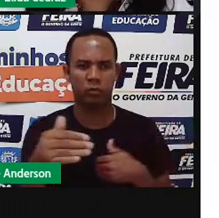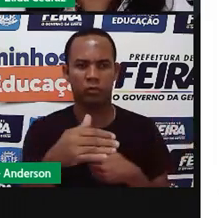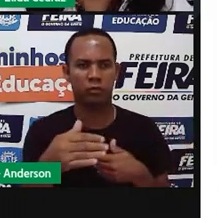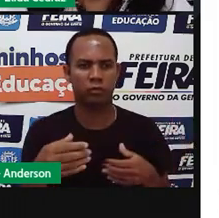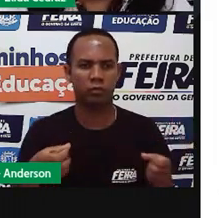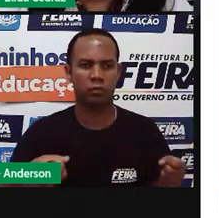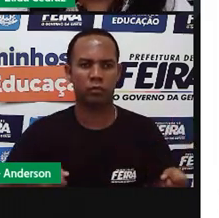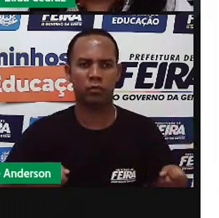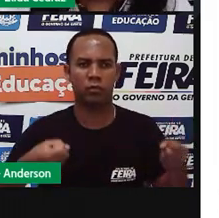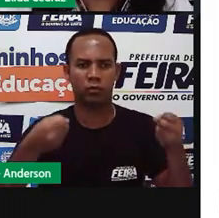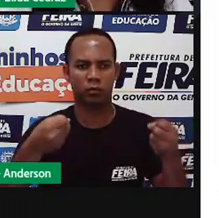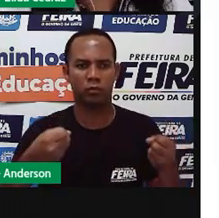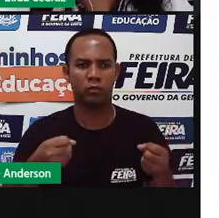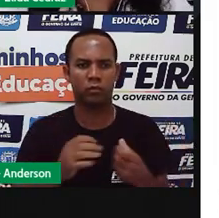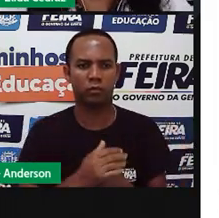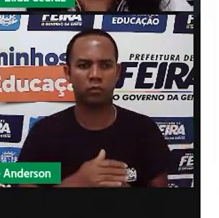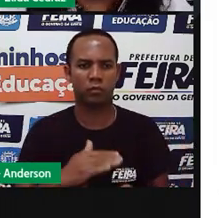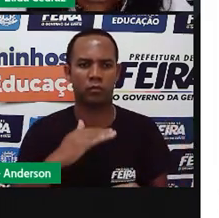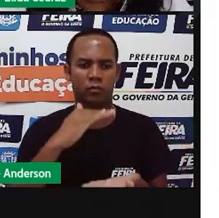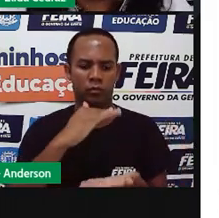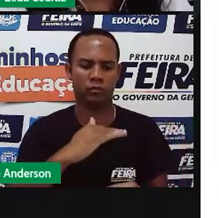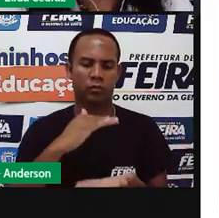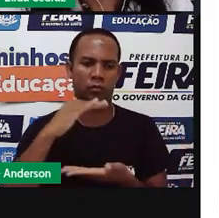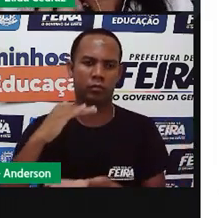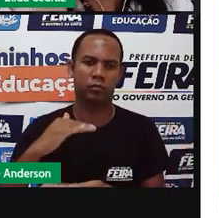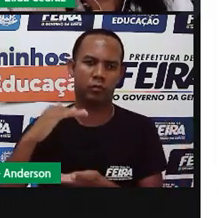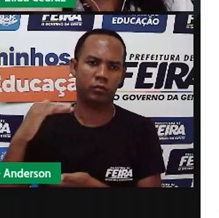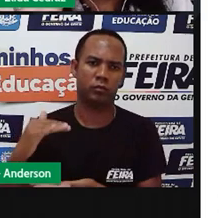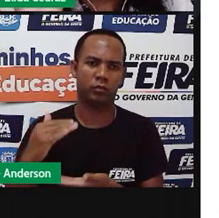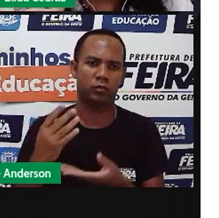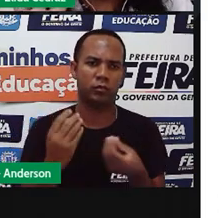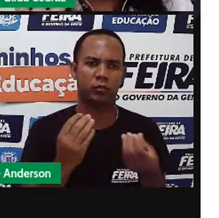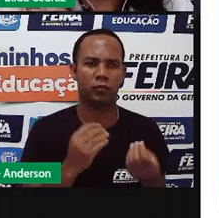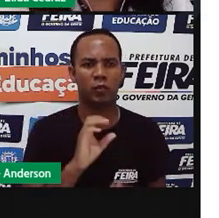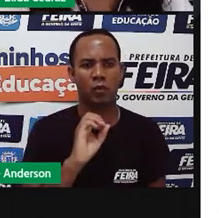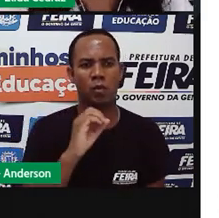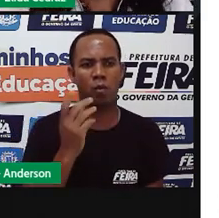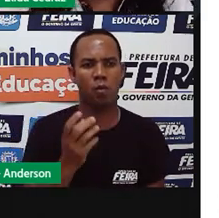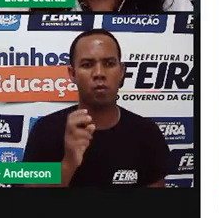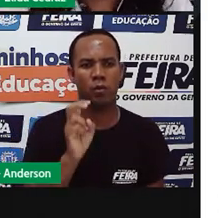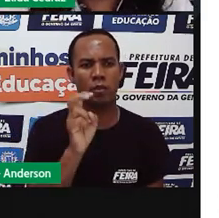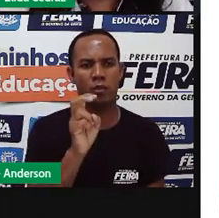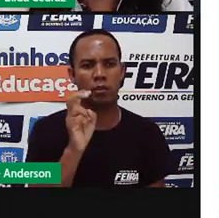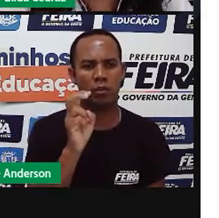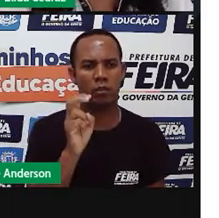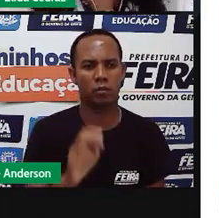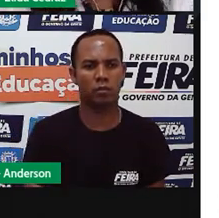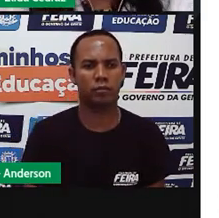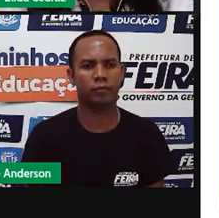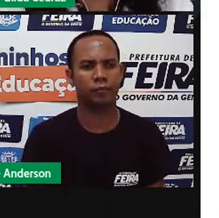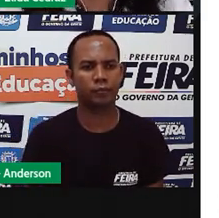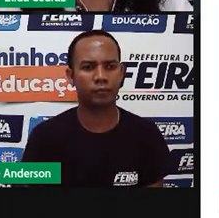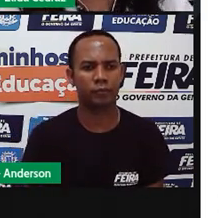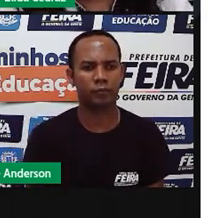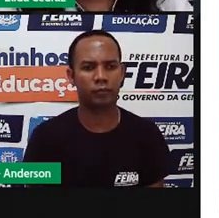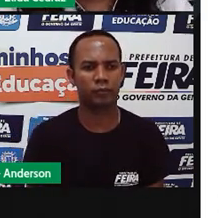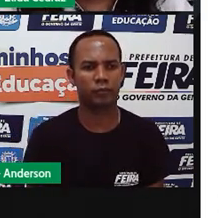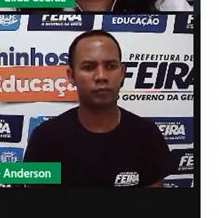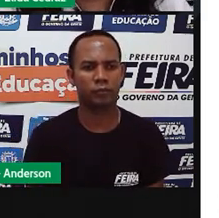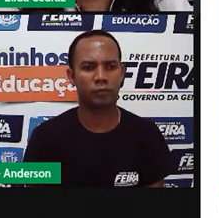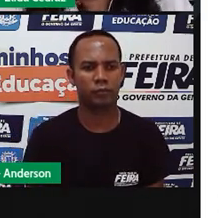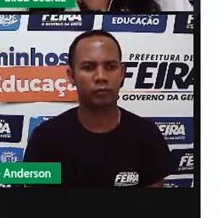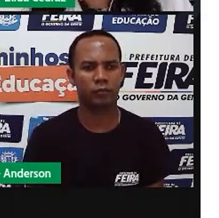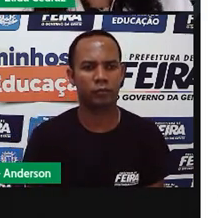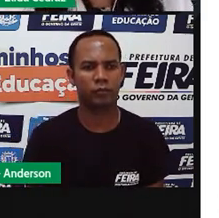10 garrafas de 1 litro ou 5 garrafas de 2 litros